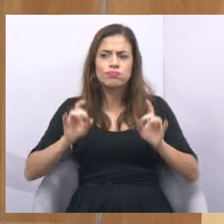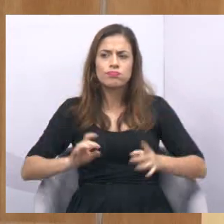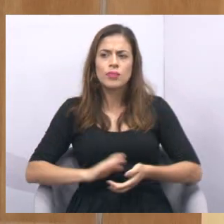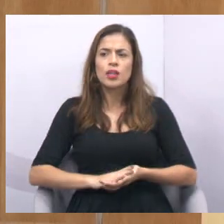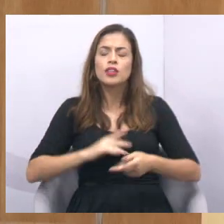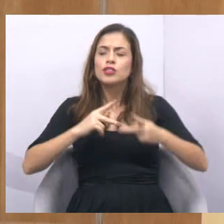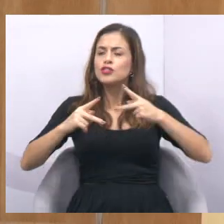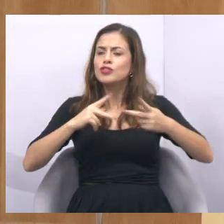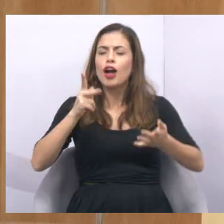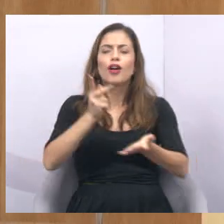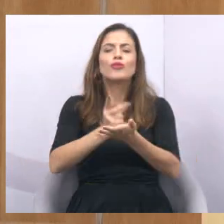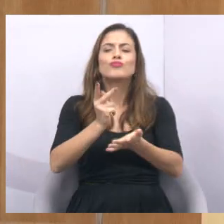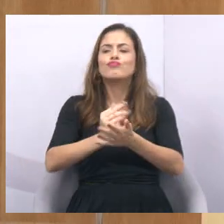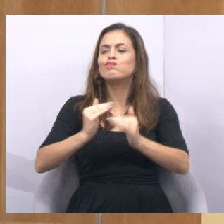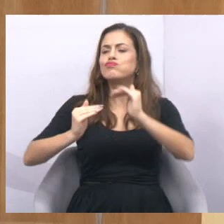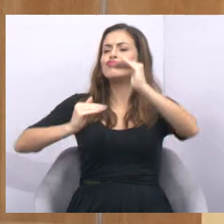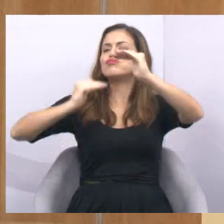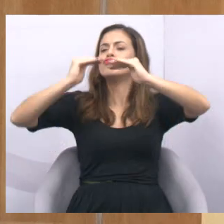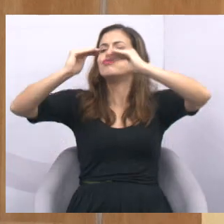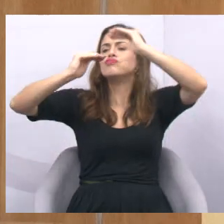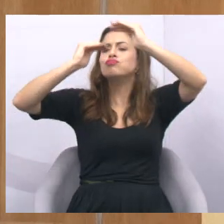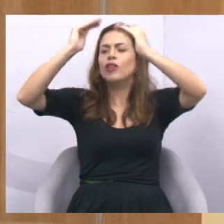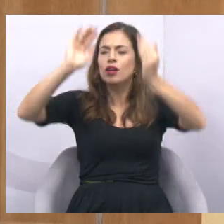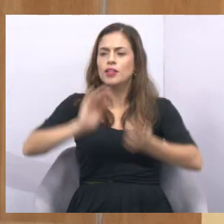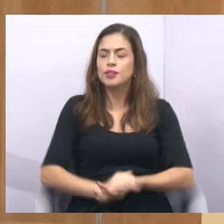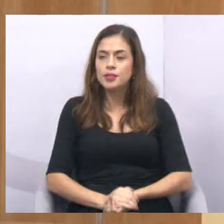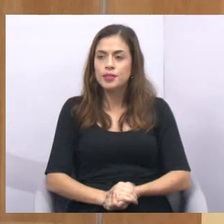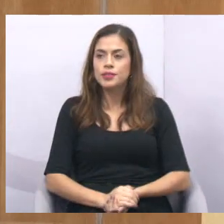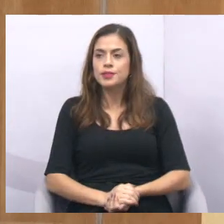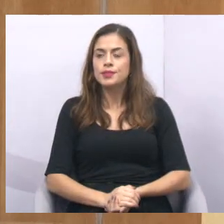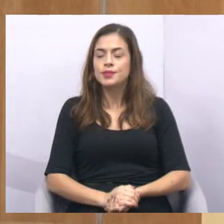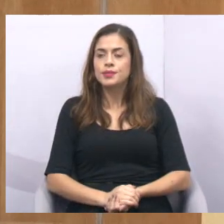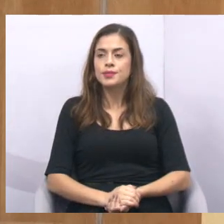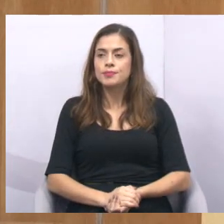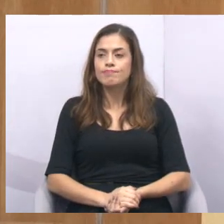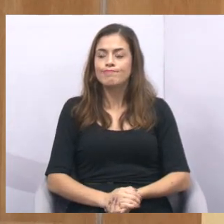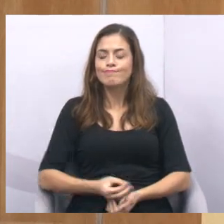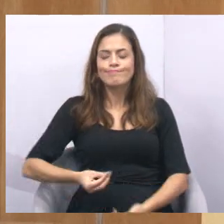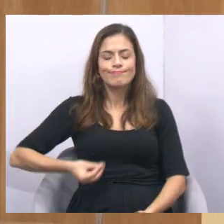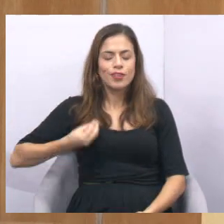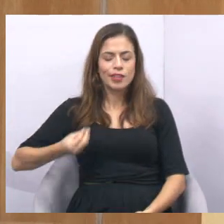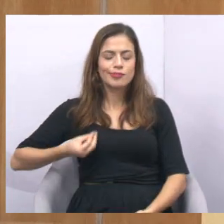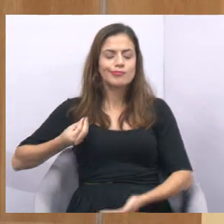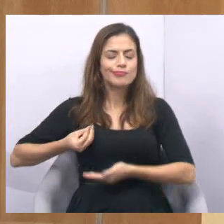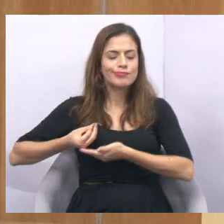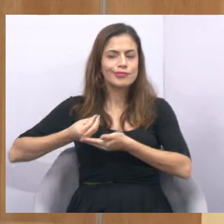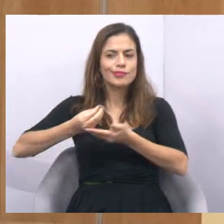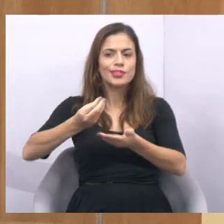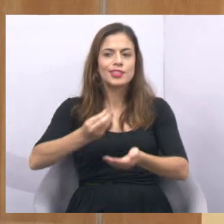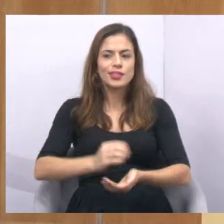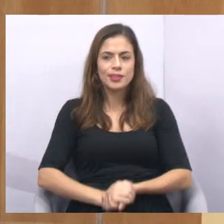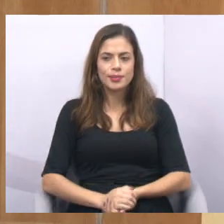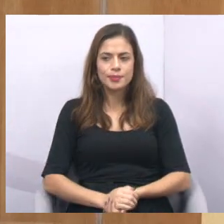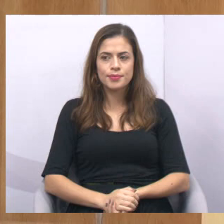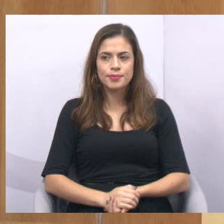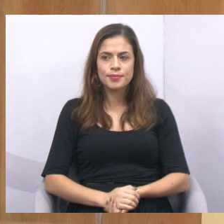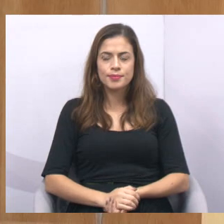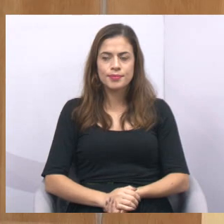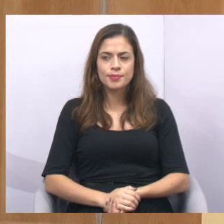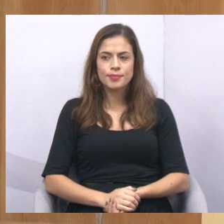parou mais, né? E eu carrego isso para a minha vida. Toda